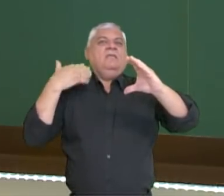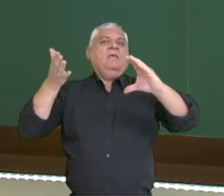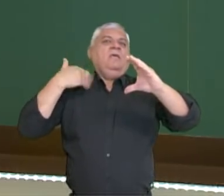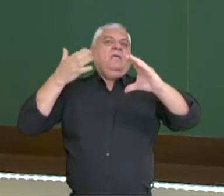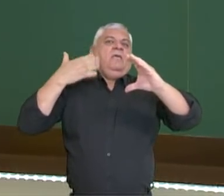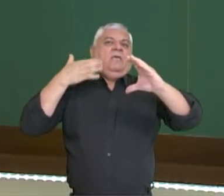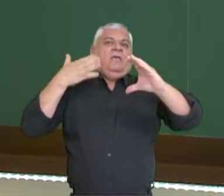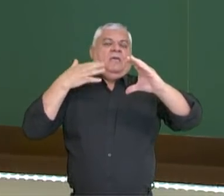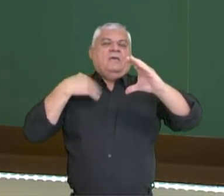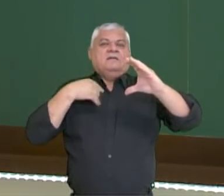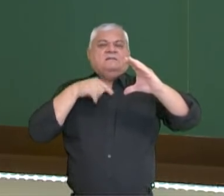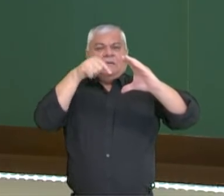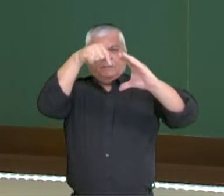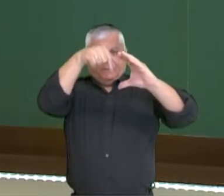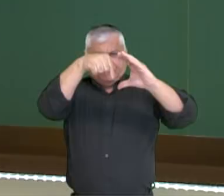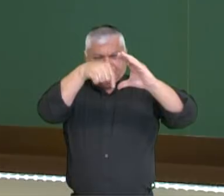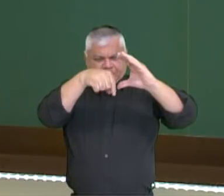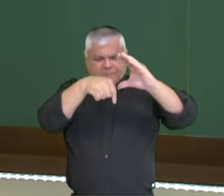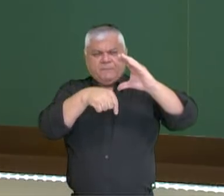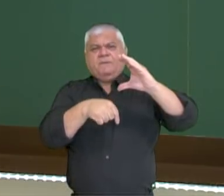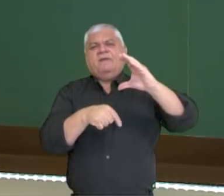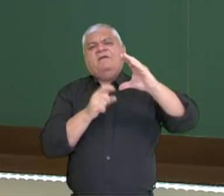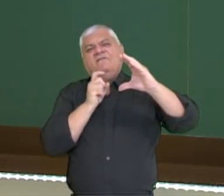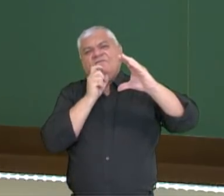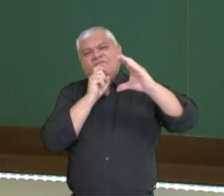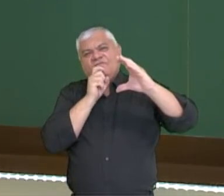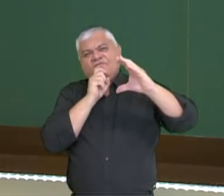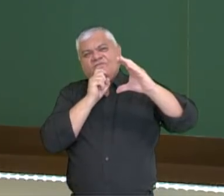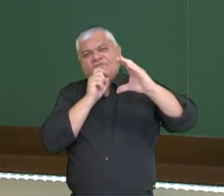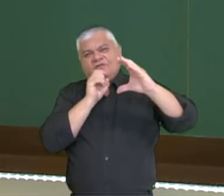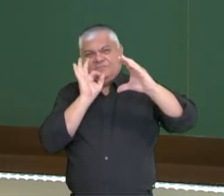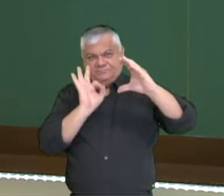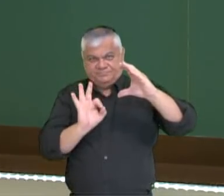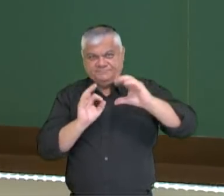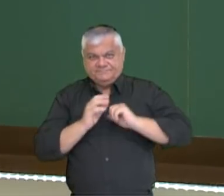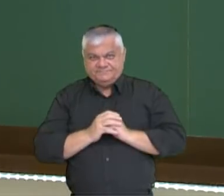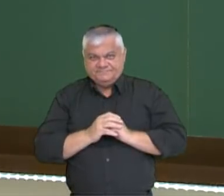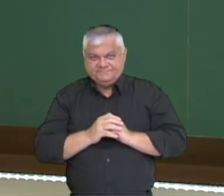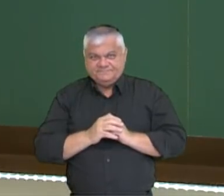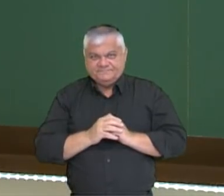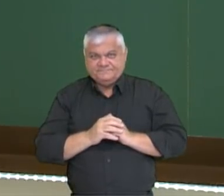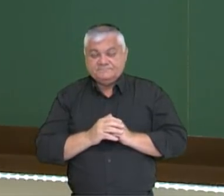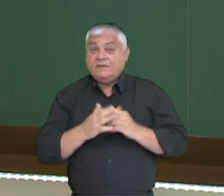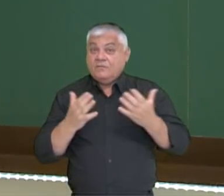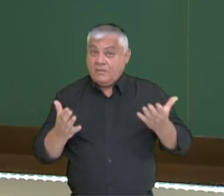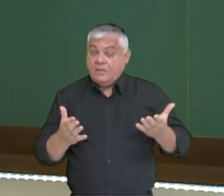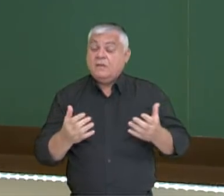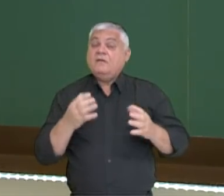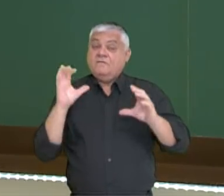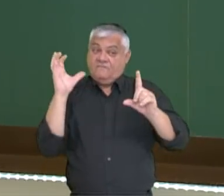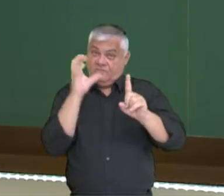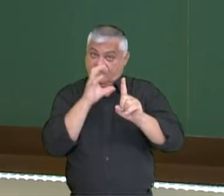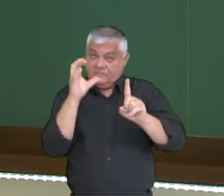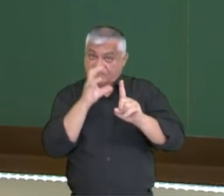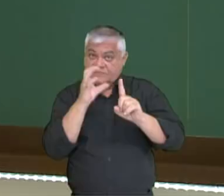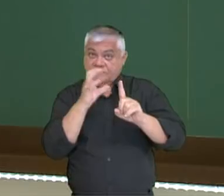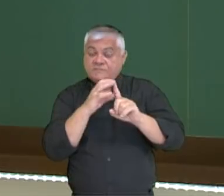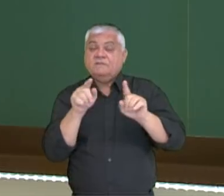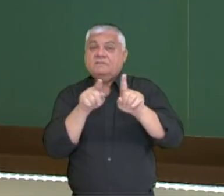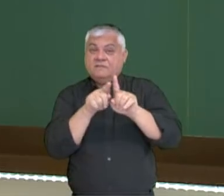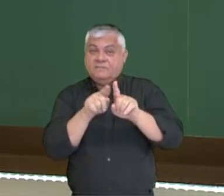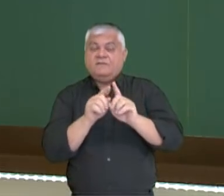fica mais distante da linha do Equador, nós vamos ter temperaturas mais baixas, certo? Então é um fator que influencia ali